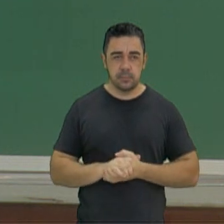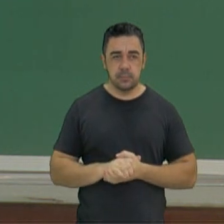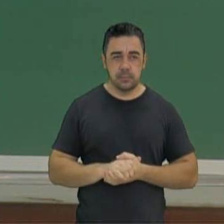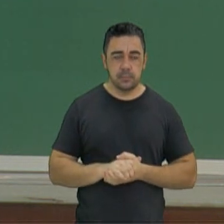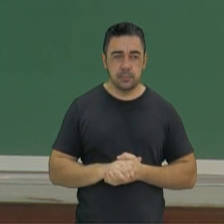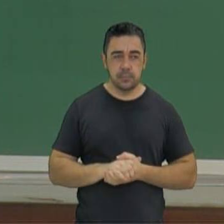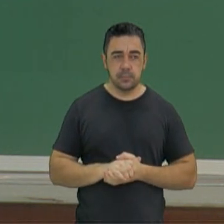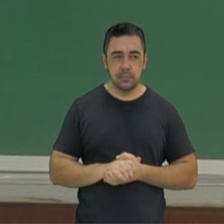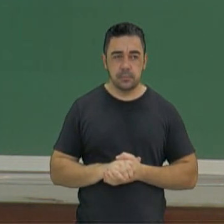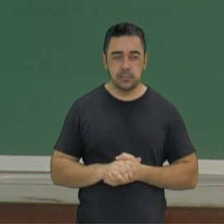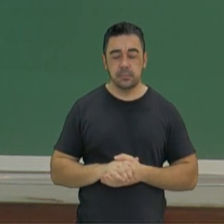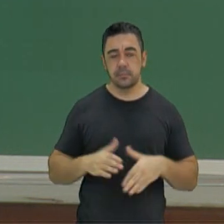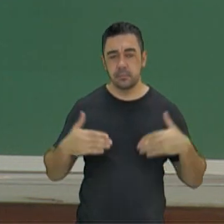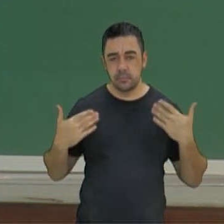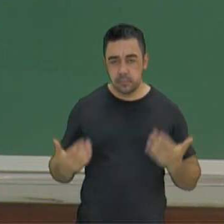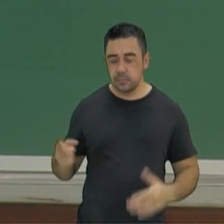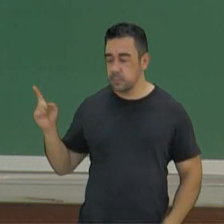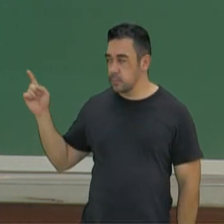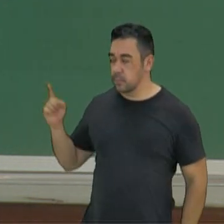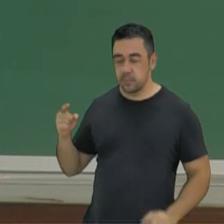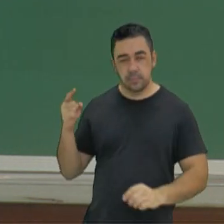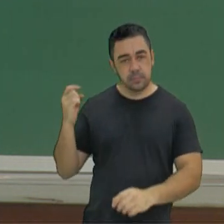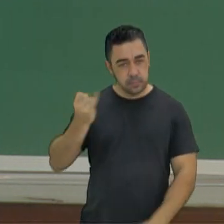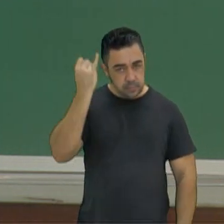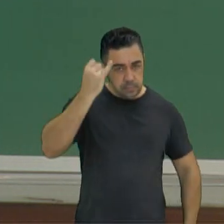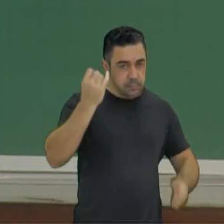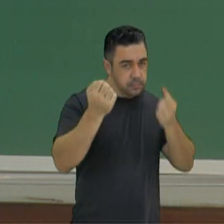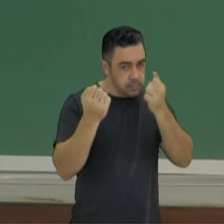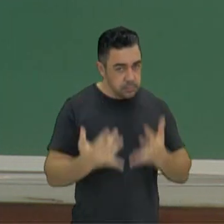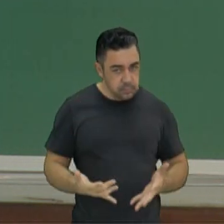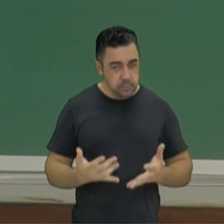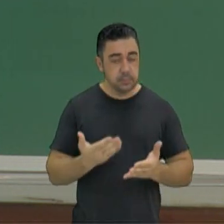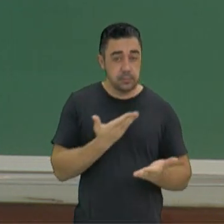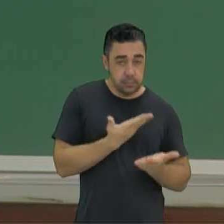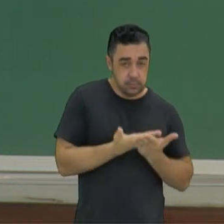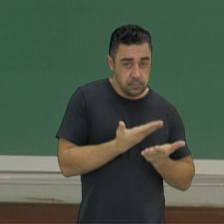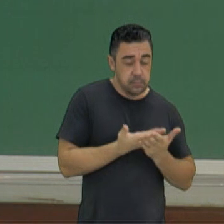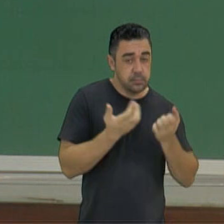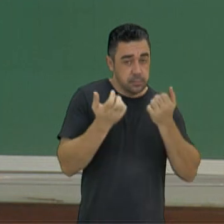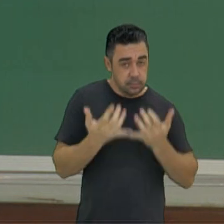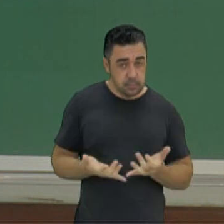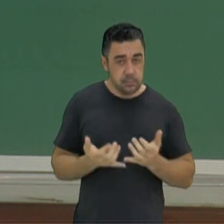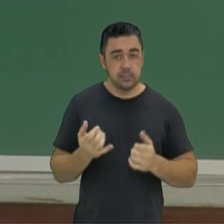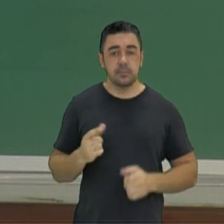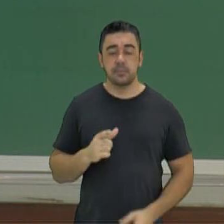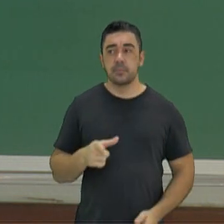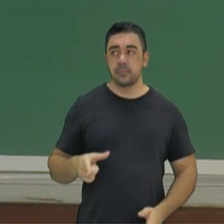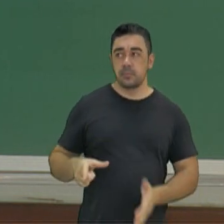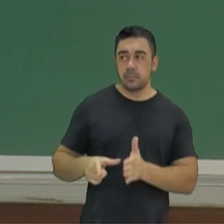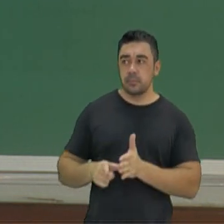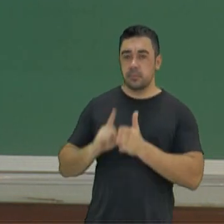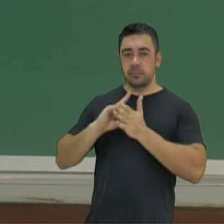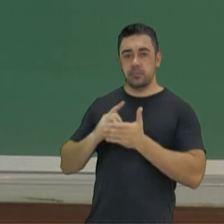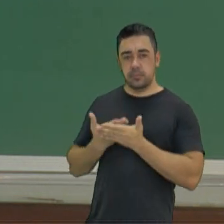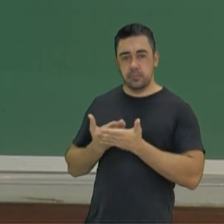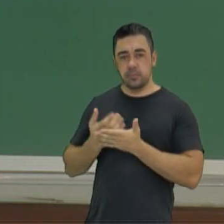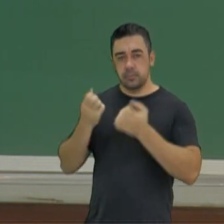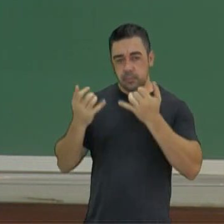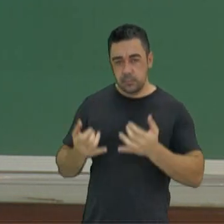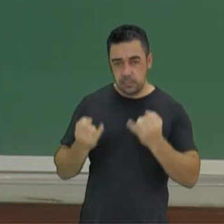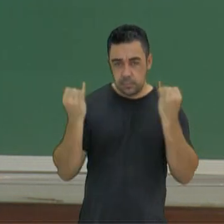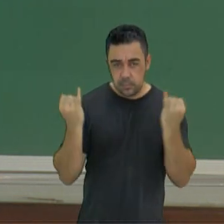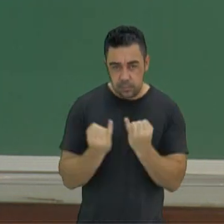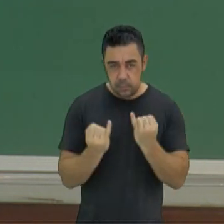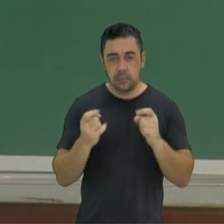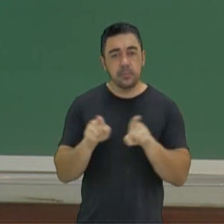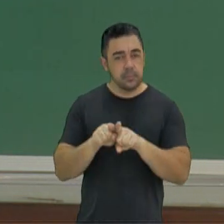E aí, alguns pontos importantes que foram abordados na aula, quando nós falamos de emagrecimento, alguns pontos que também servem